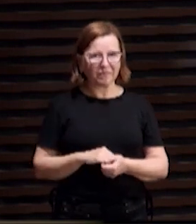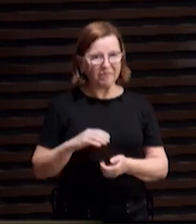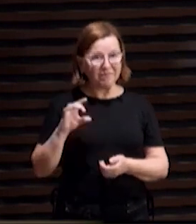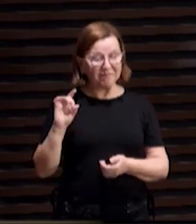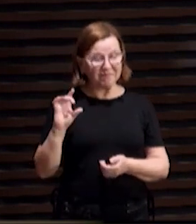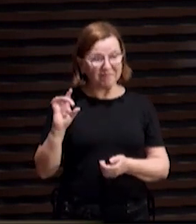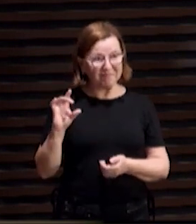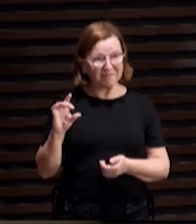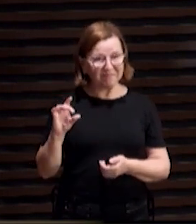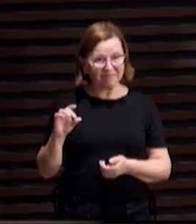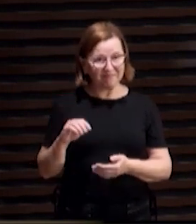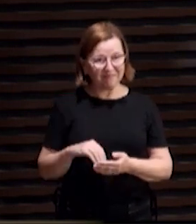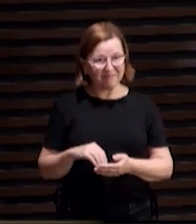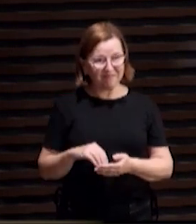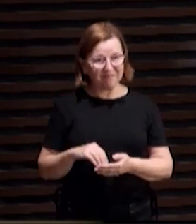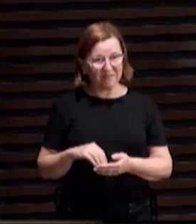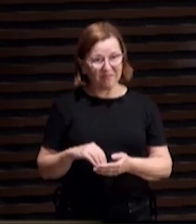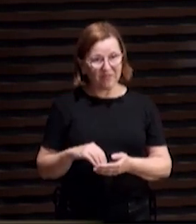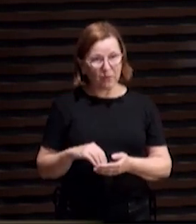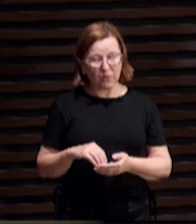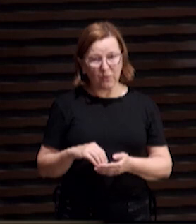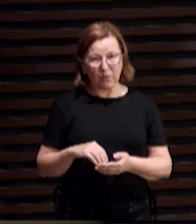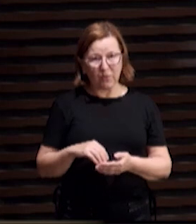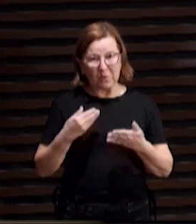Apenas como nazareno.